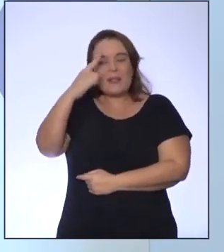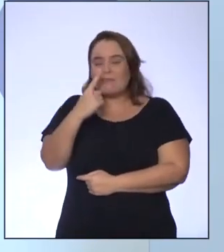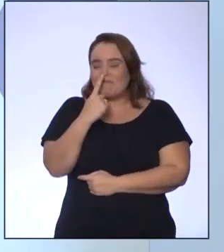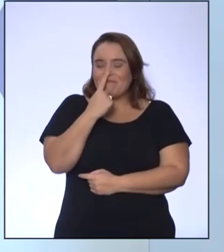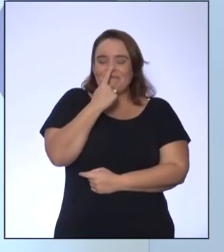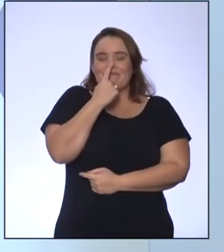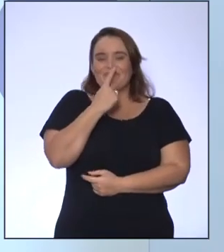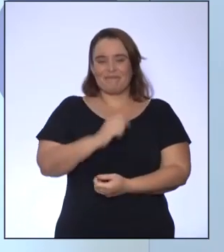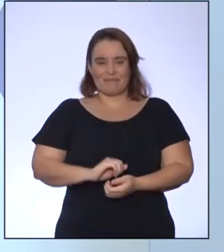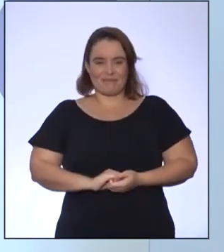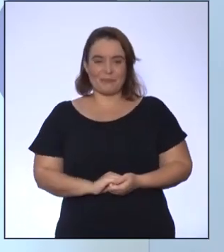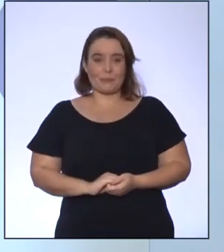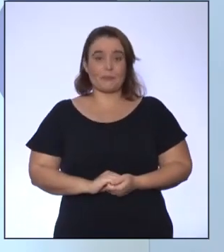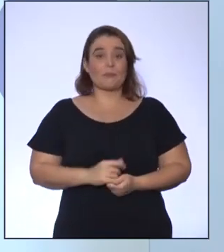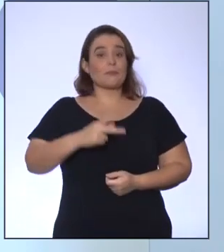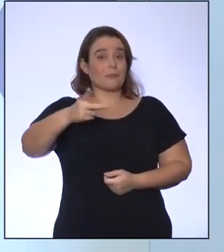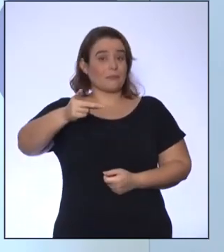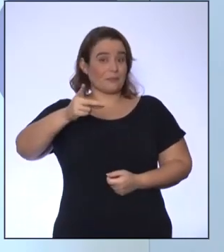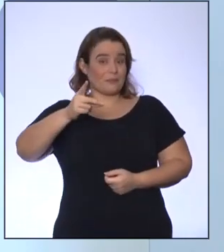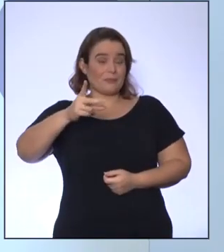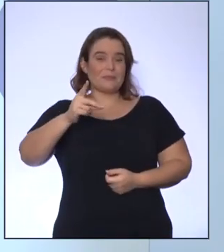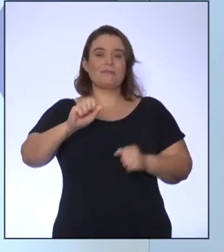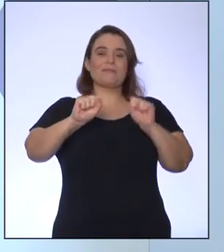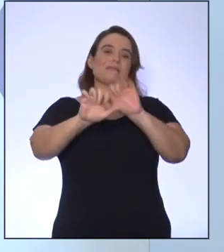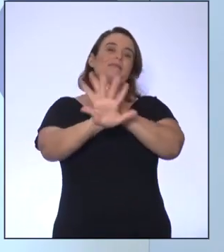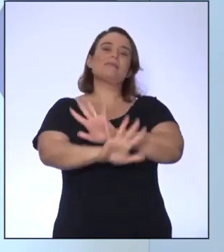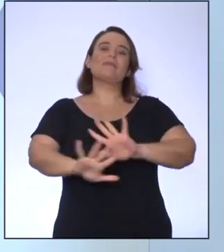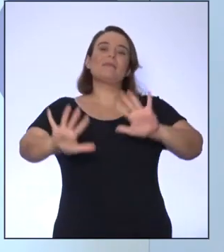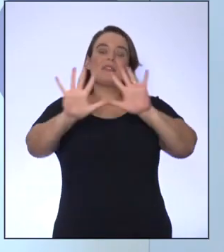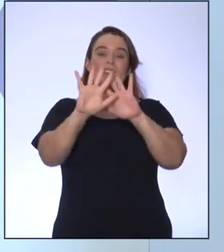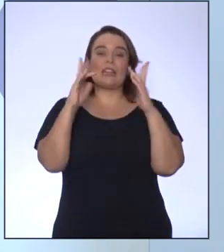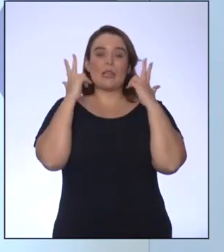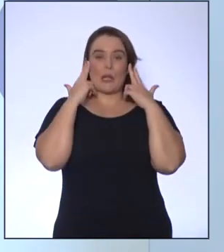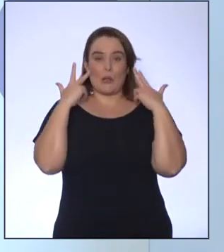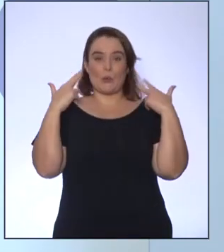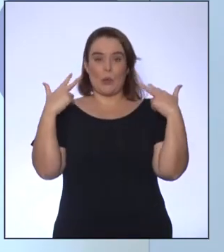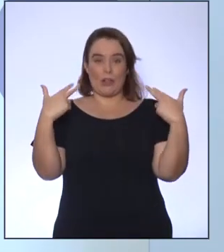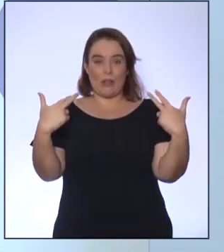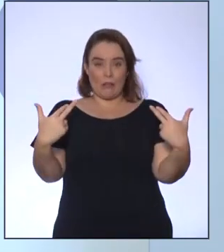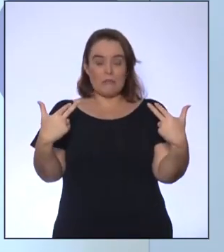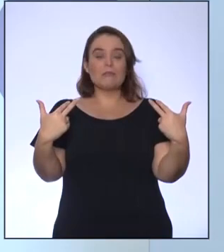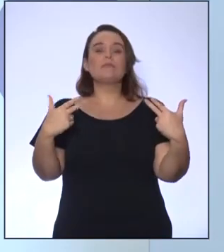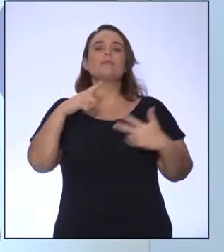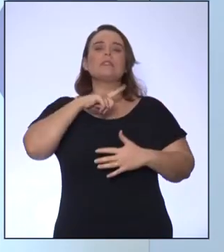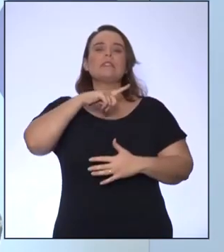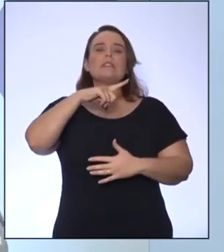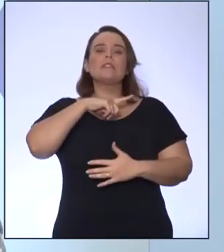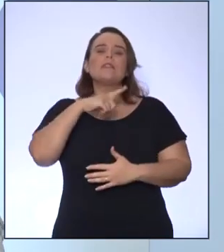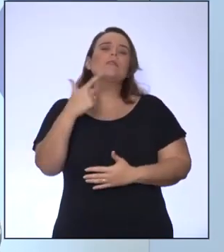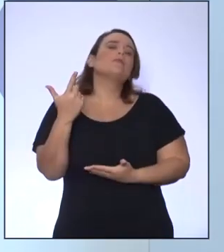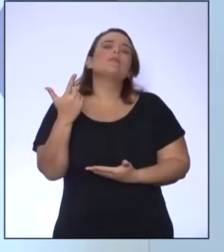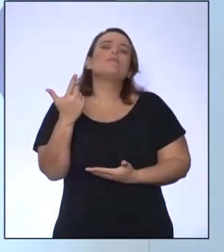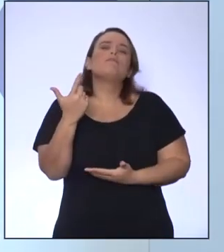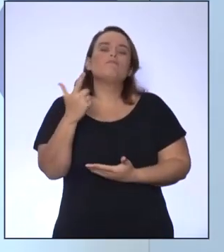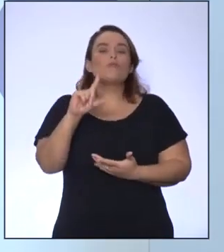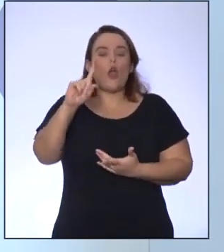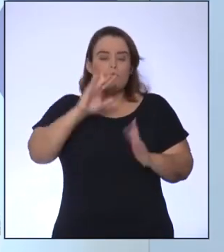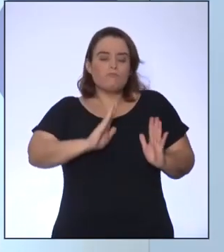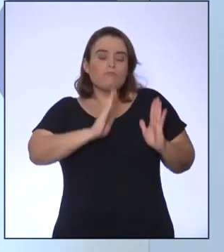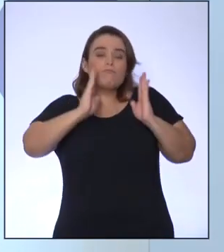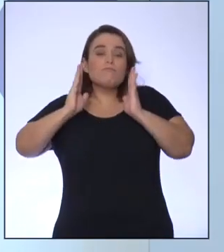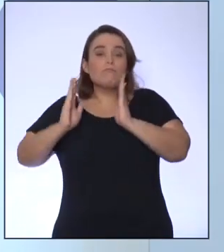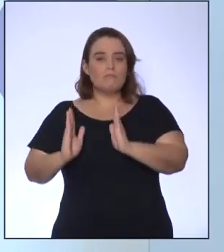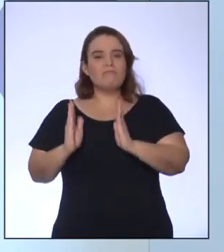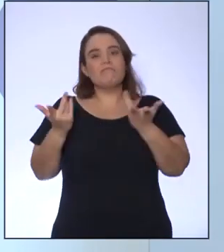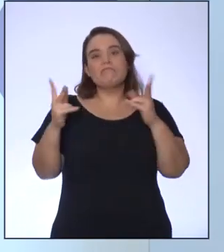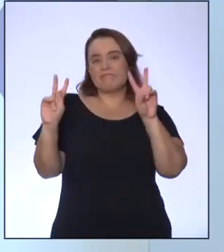paisagem que eu vou citar aqui, que é uma paisagem natural, que compõe aí um outro segmento, né, quando a gente fala